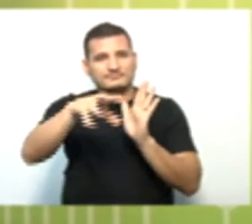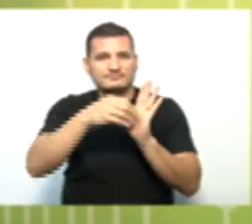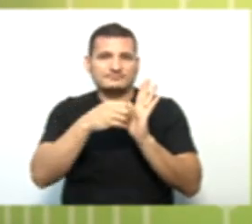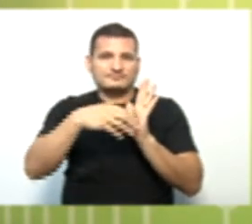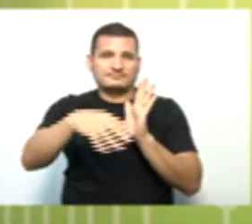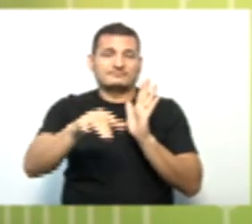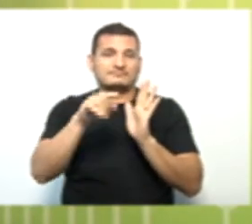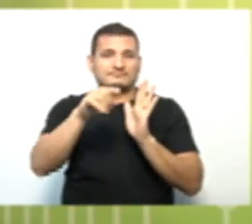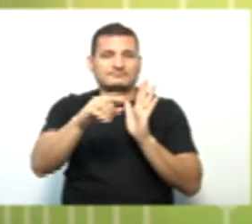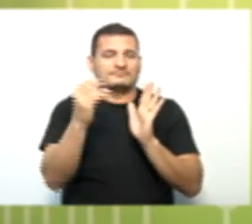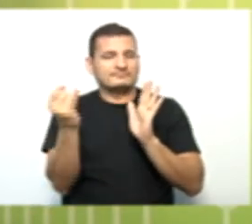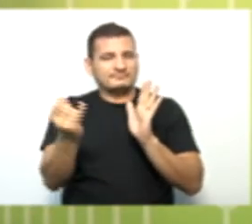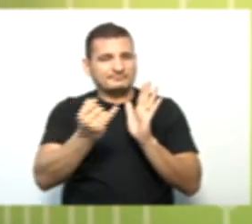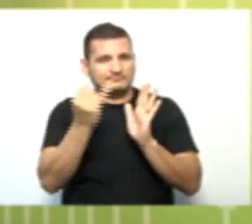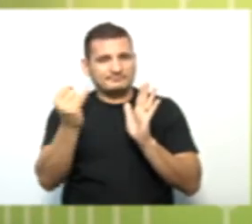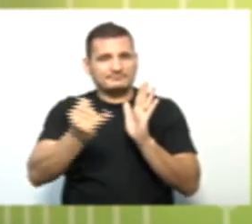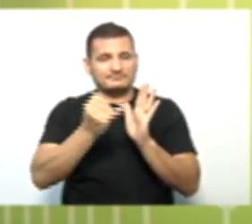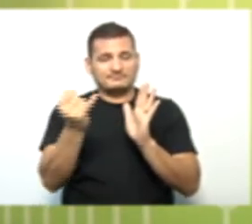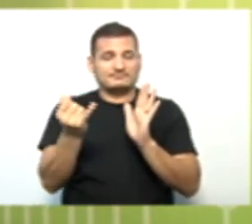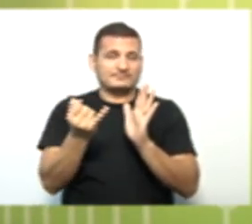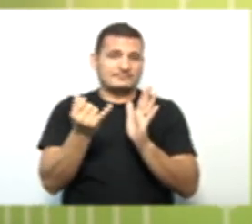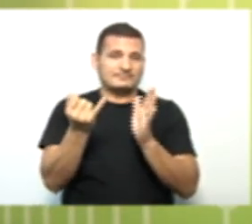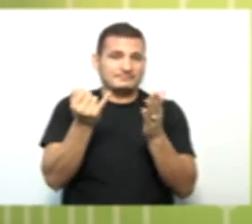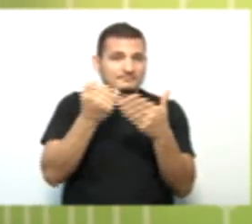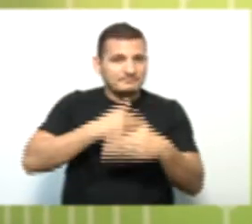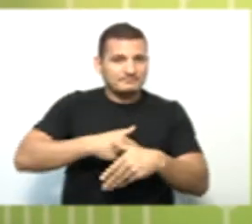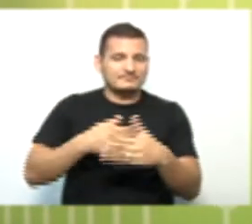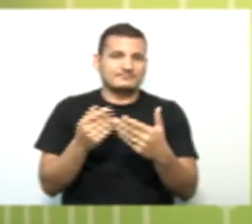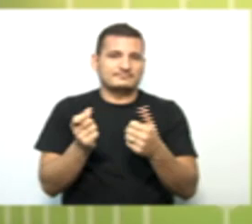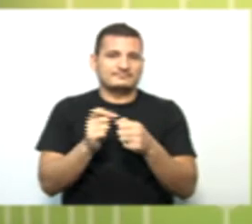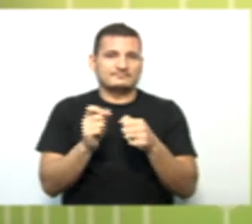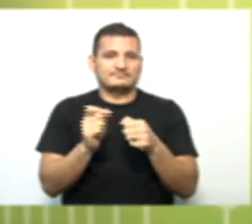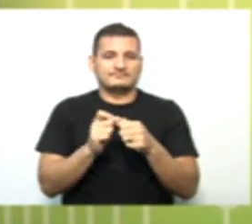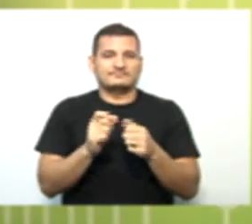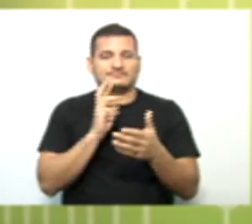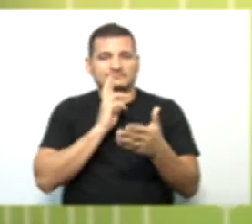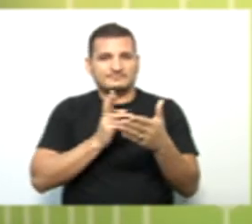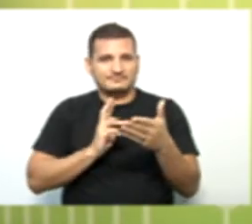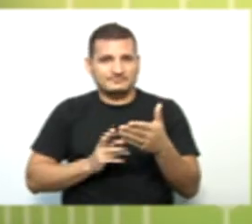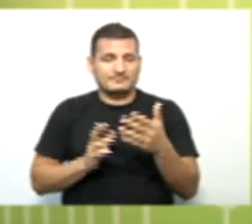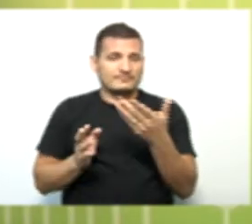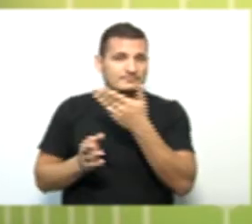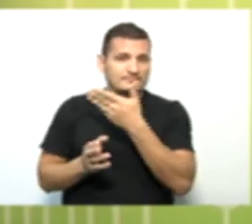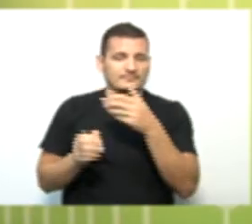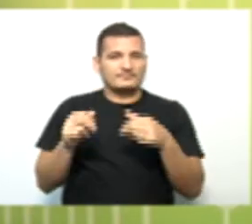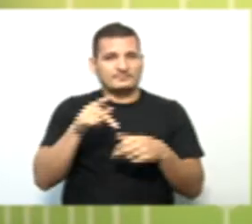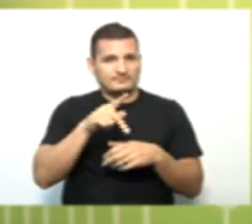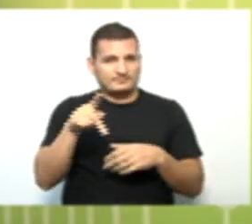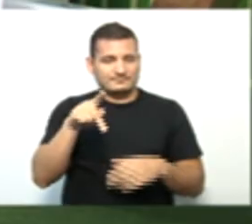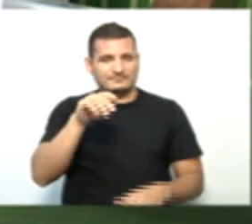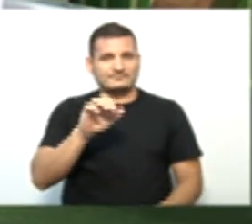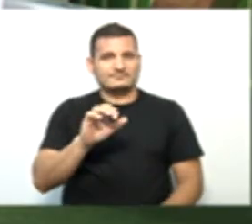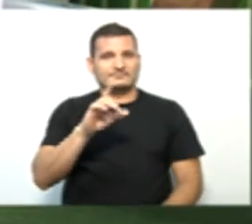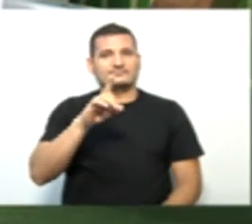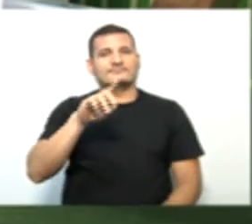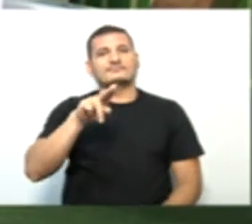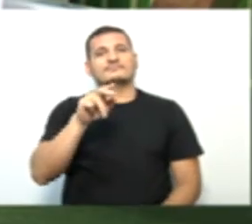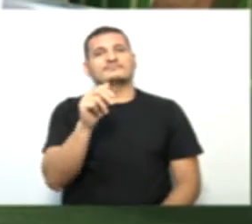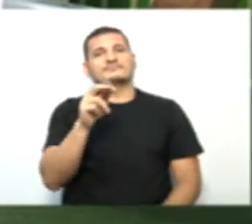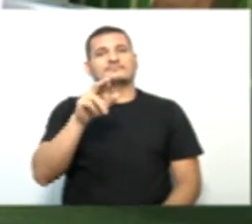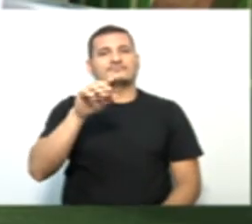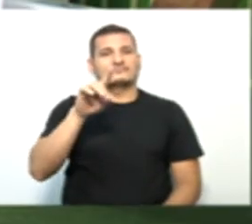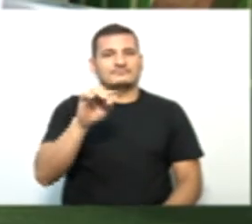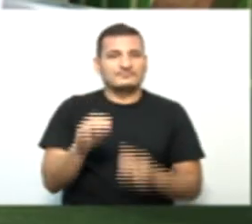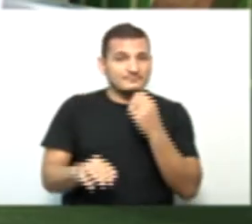ter dicas importantes para realizar a nossa prova. Está aqui comigo o professor Eduardo, no chat. Bom dia, Olá,